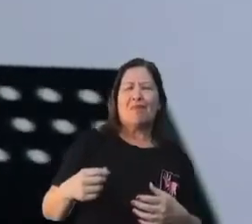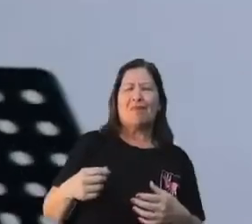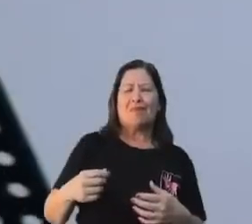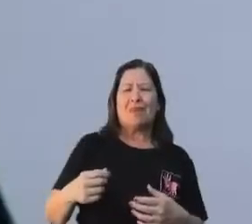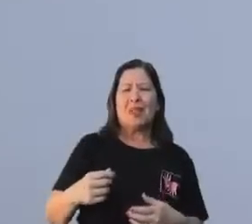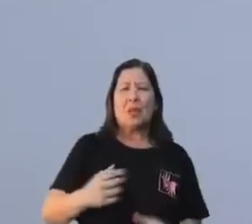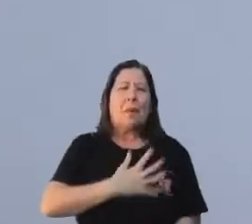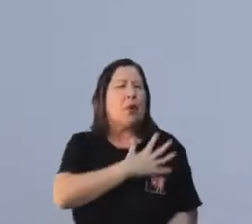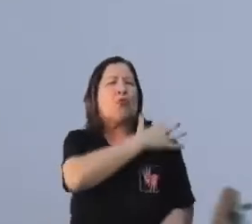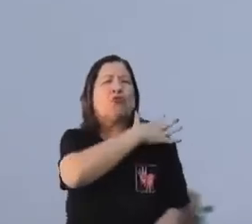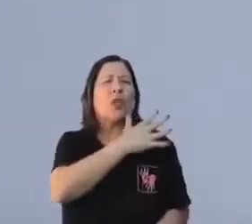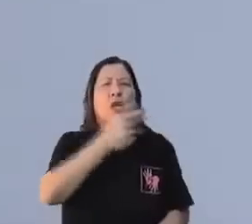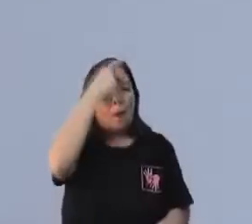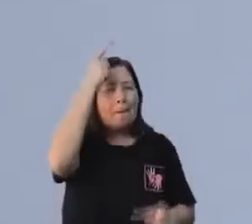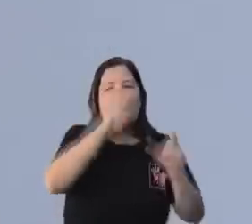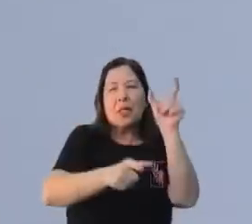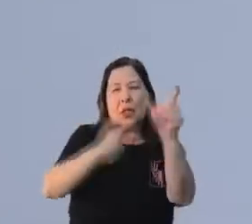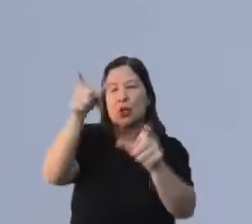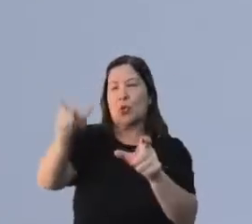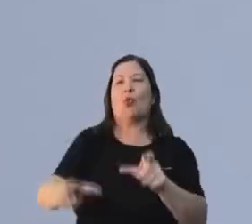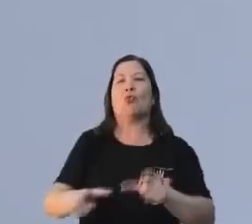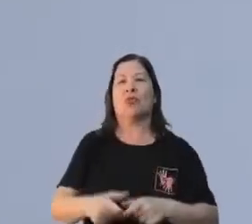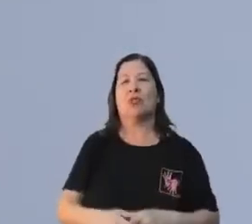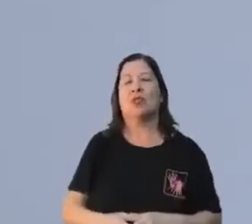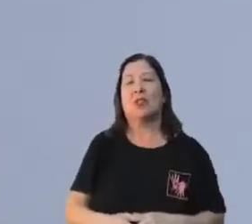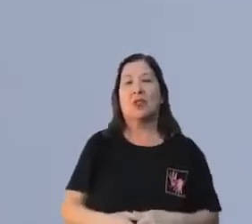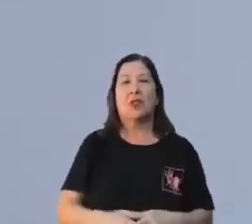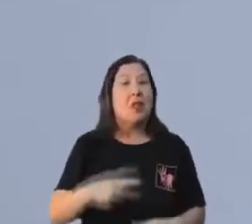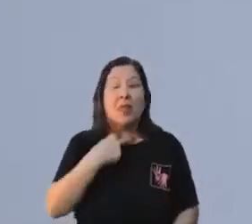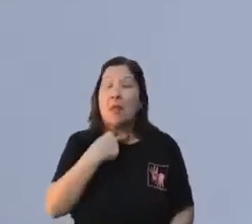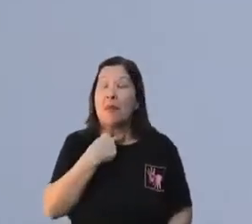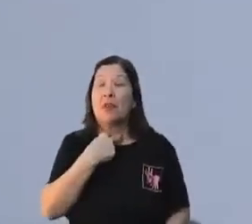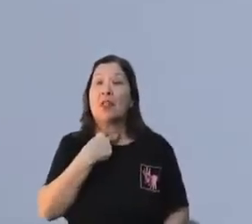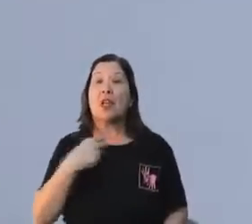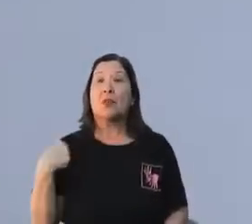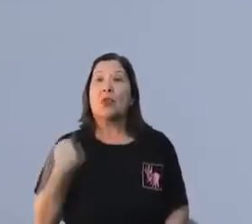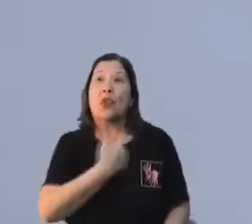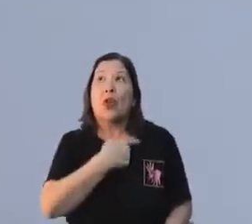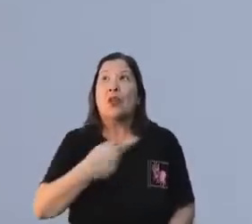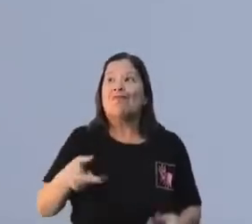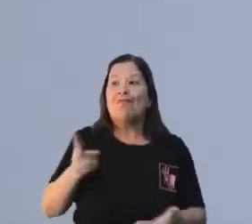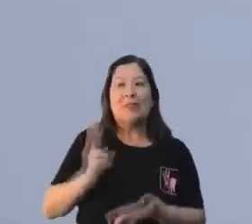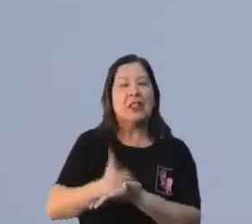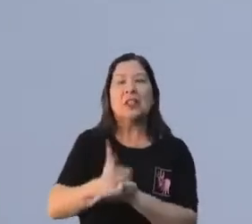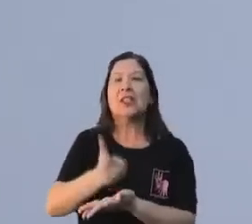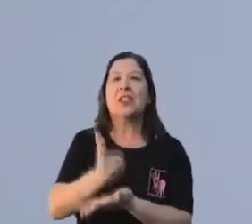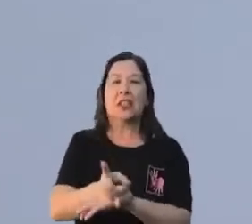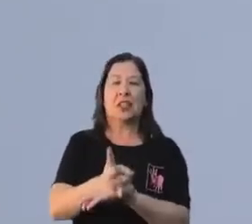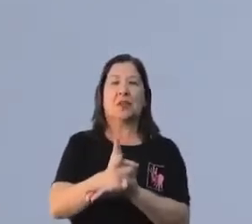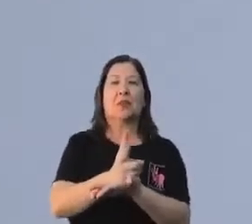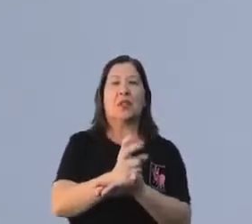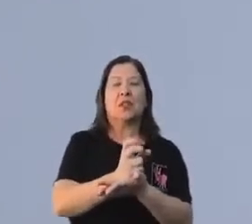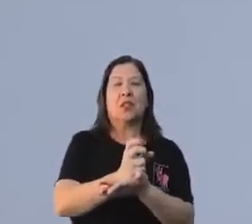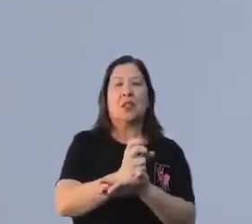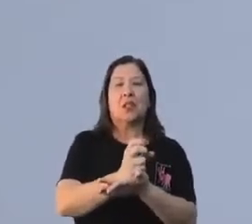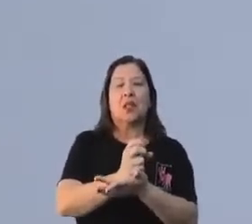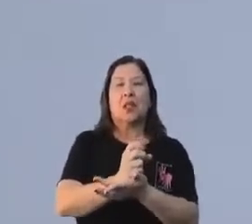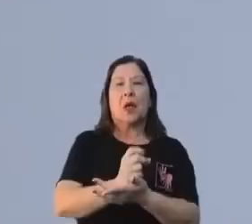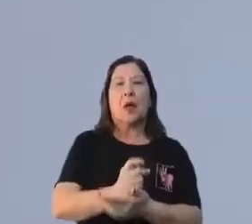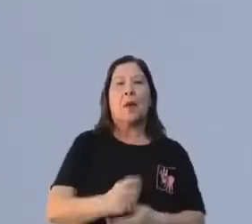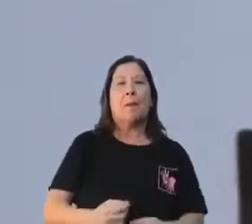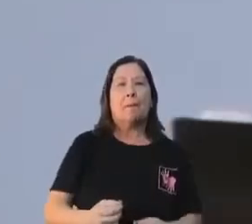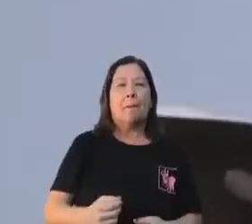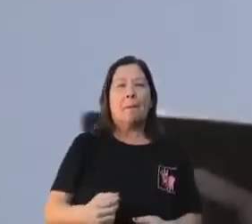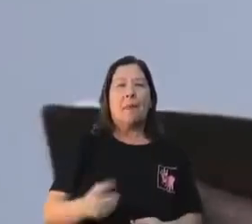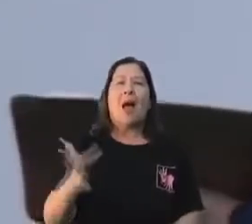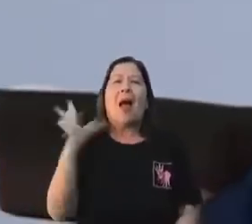liberto, o doente está curado, o perdido foi encontrado, aquele que estava arruinado foi salvo